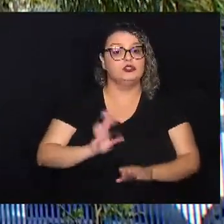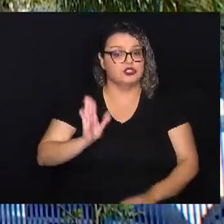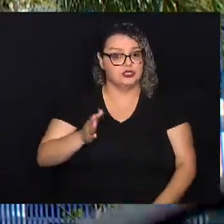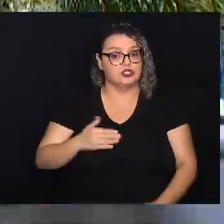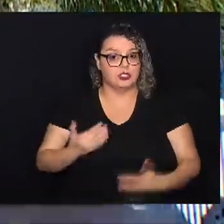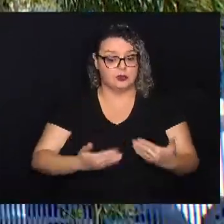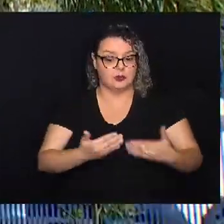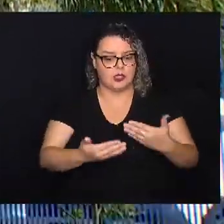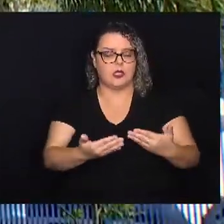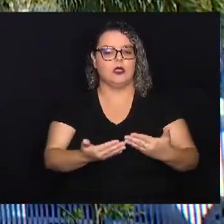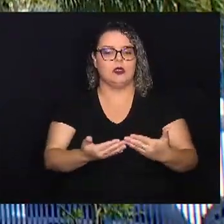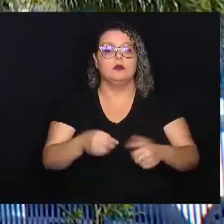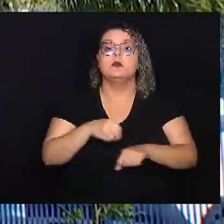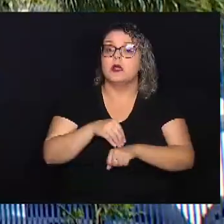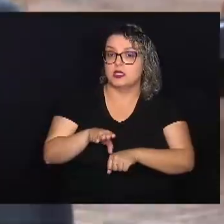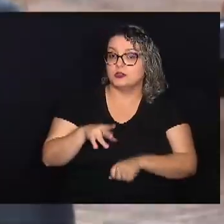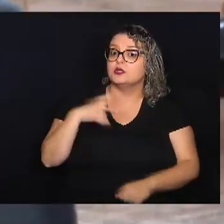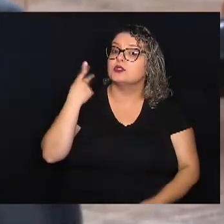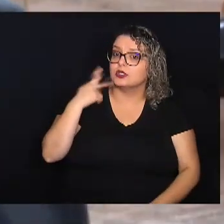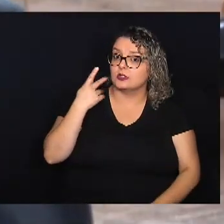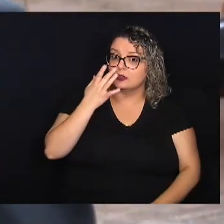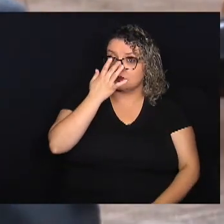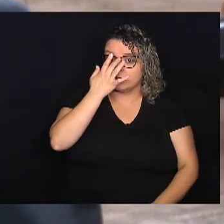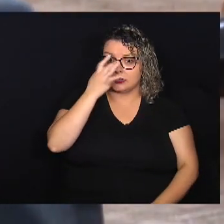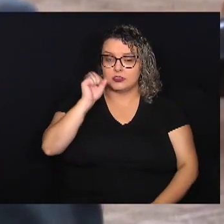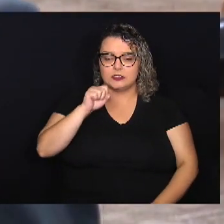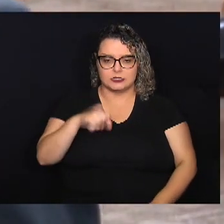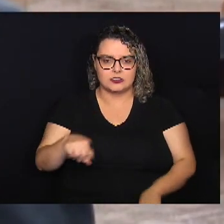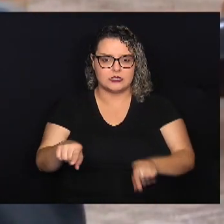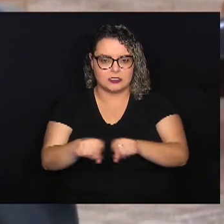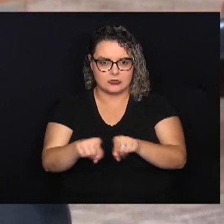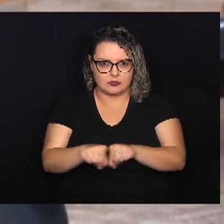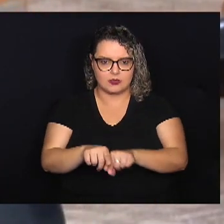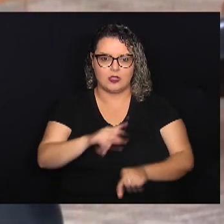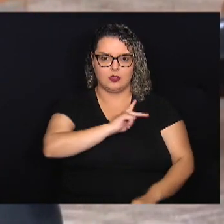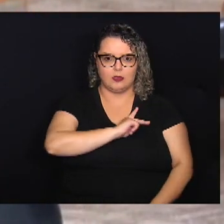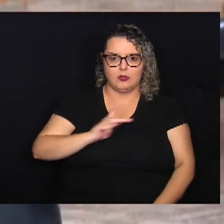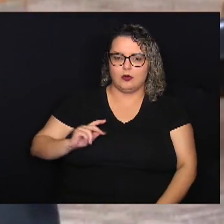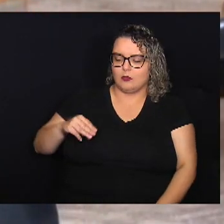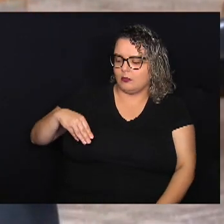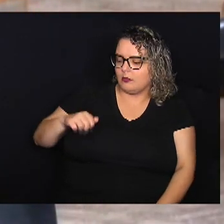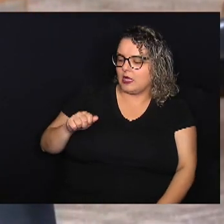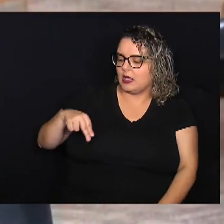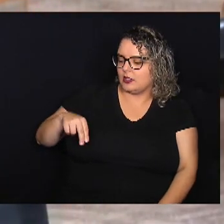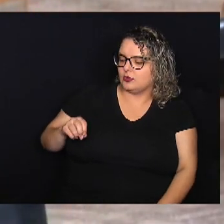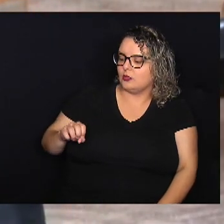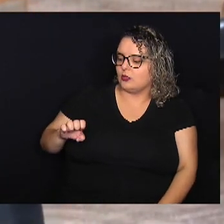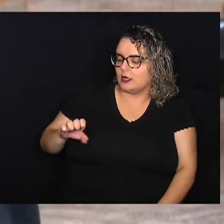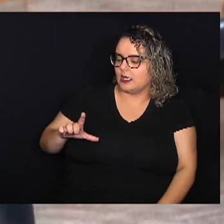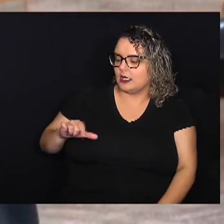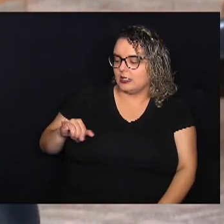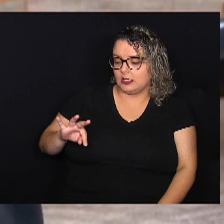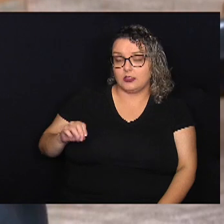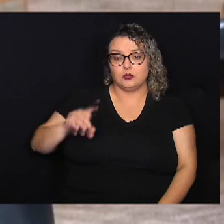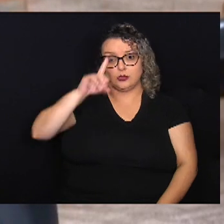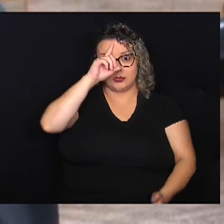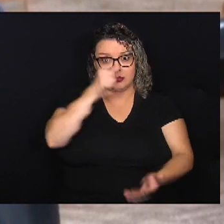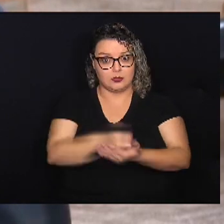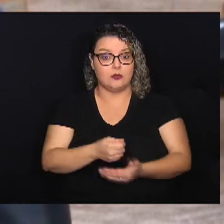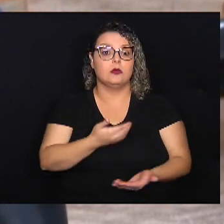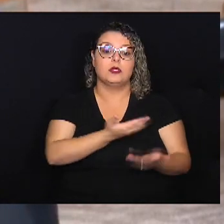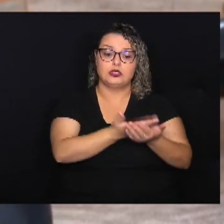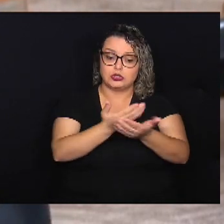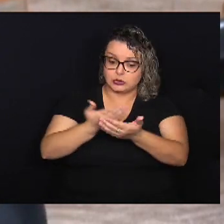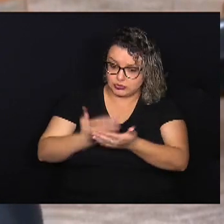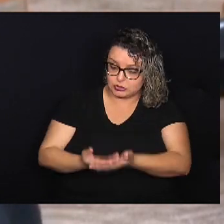dar andamento à indicação do vereador. Sim, existe inclusive o presidente Manuelito da Sanasa já determinou para que façam estudos e deve